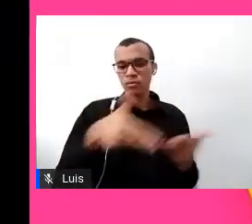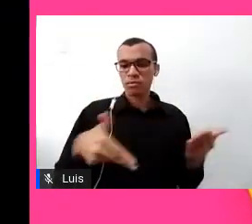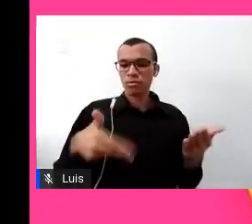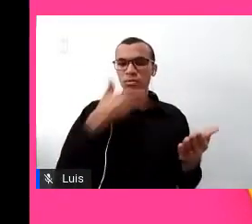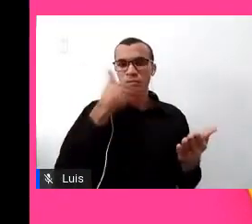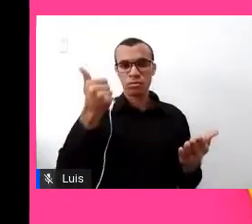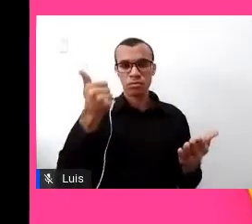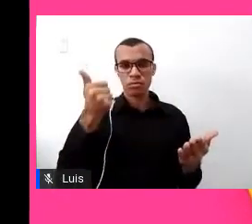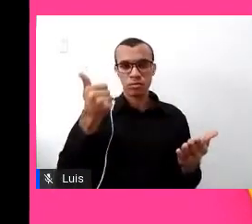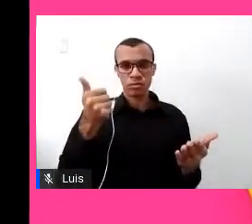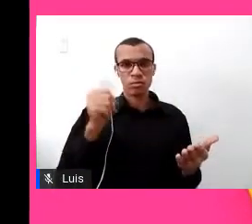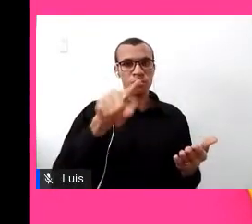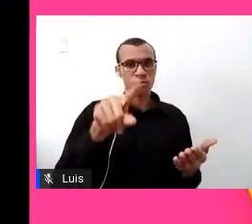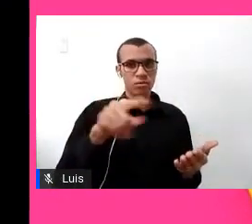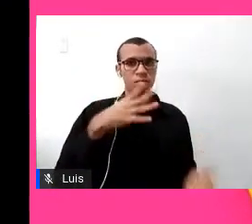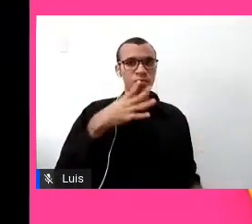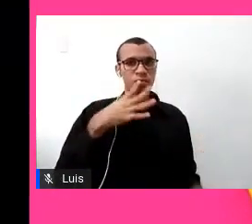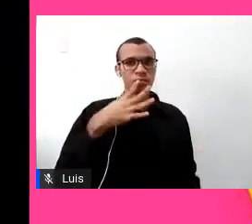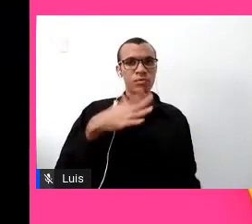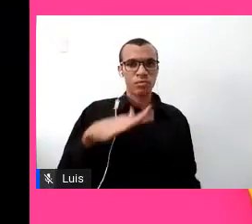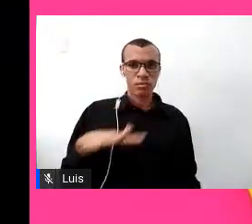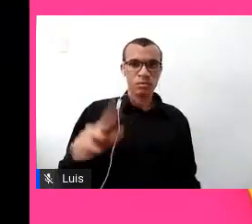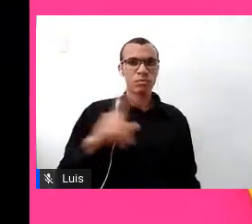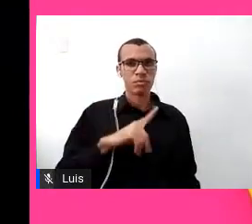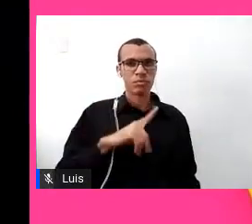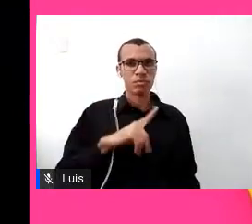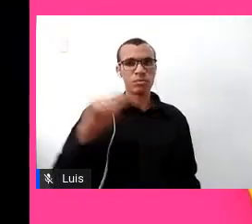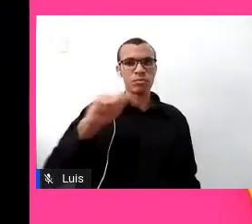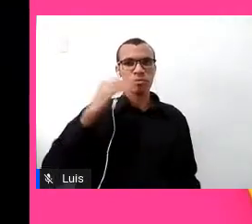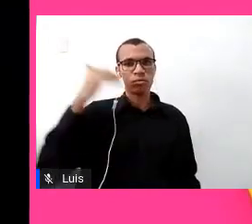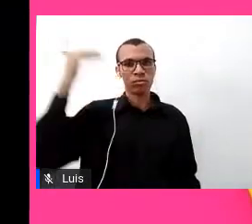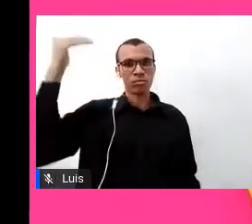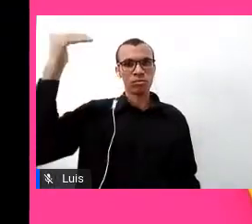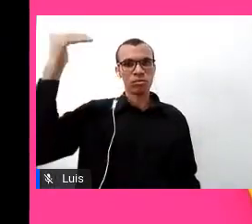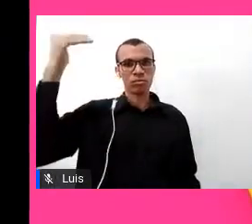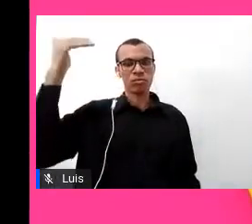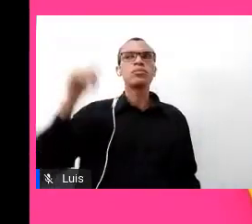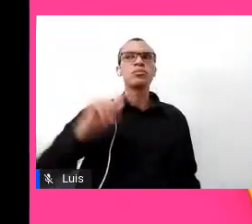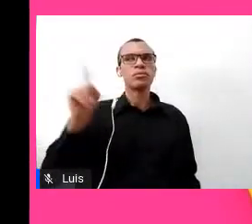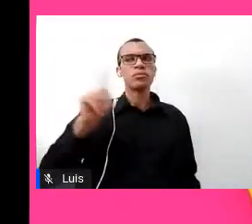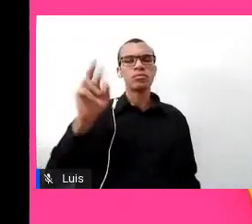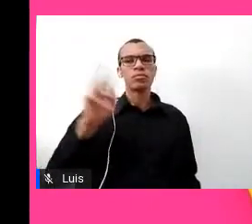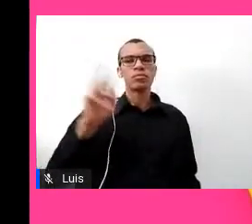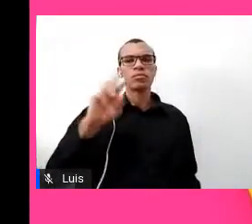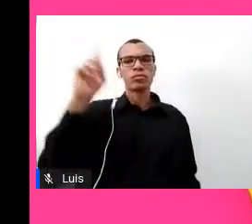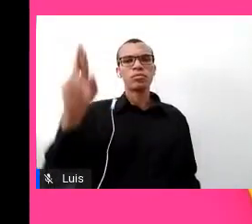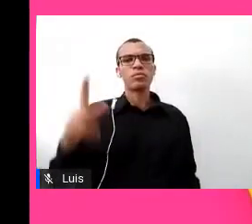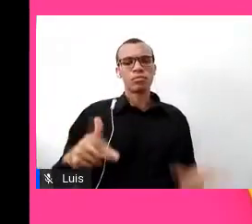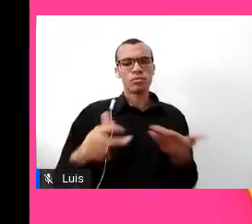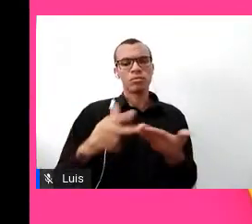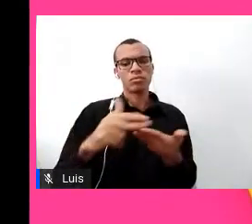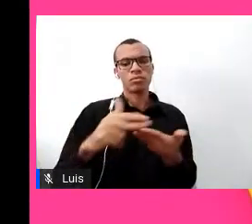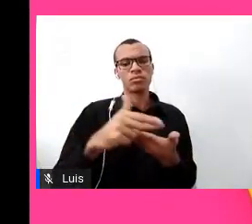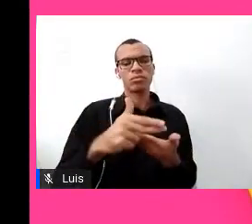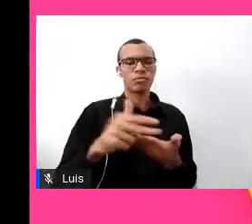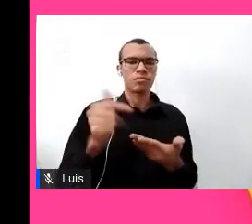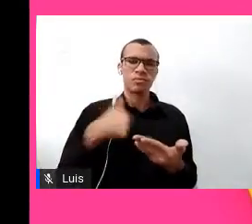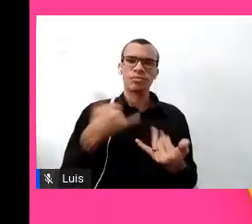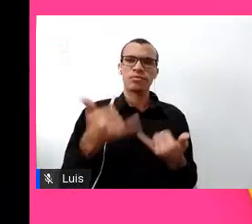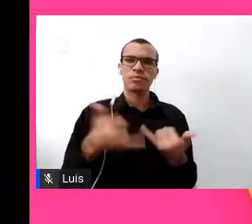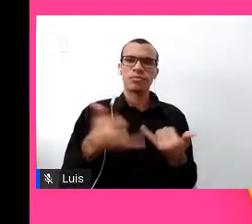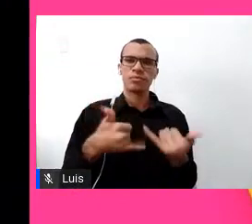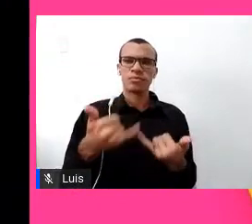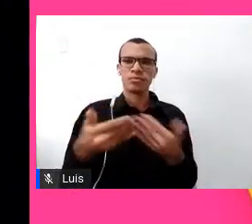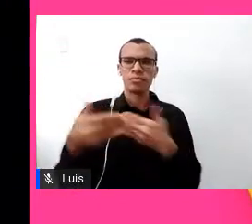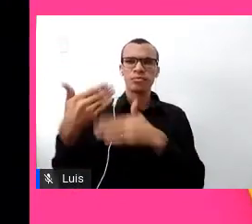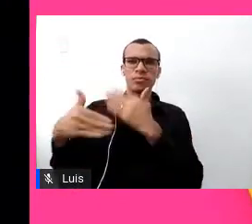uma criança e tem um adulto próximo, o adulto vai fazer isso para você. Na verdade, eu até brinco, eu falo que antigamente as pessoas